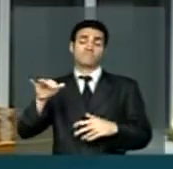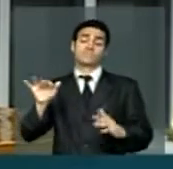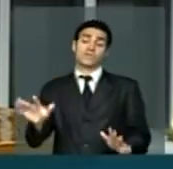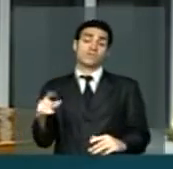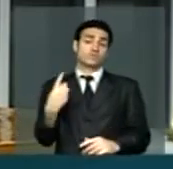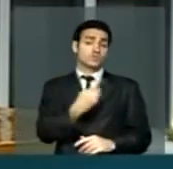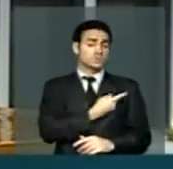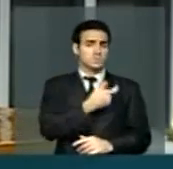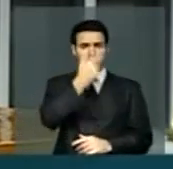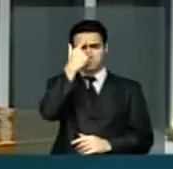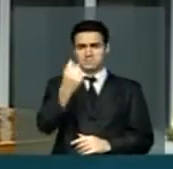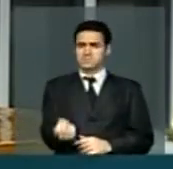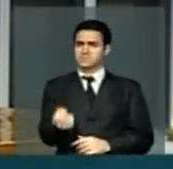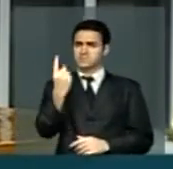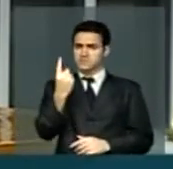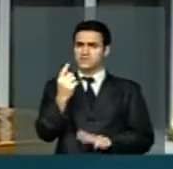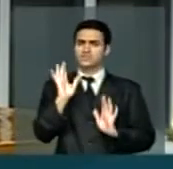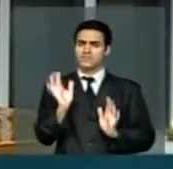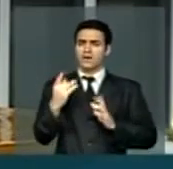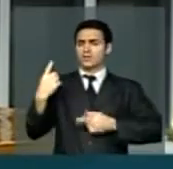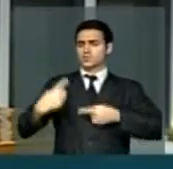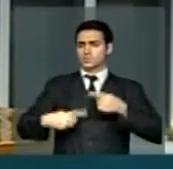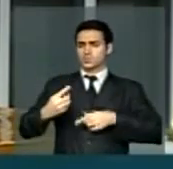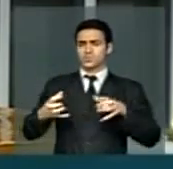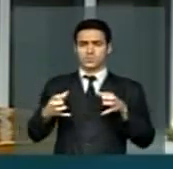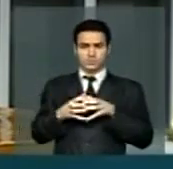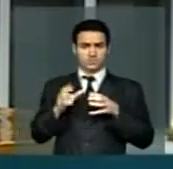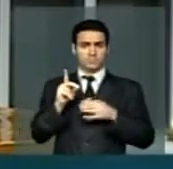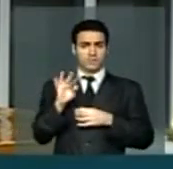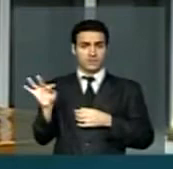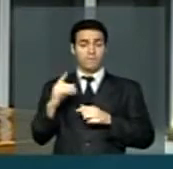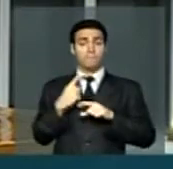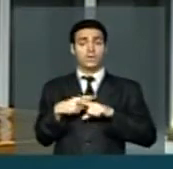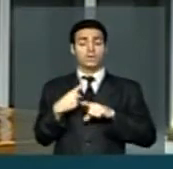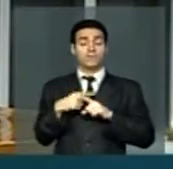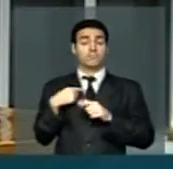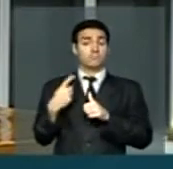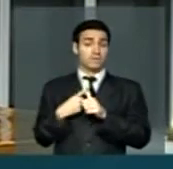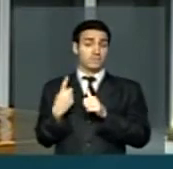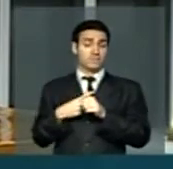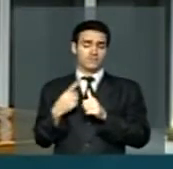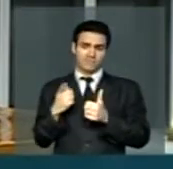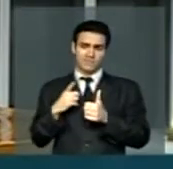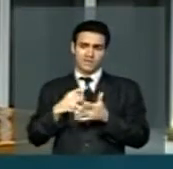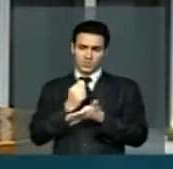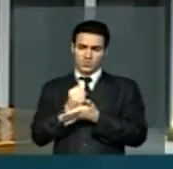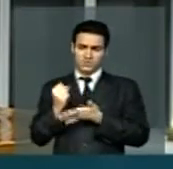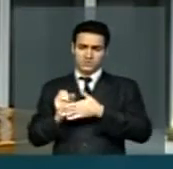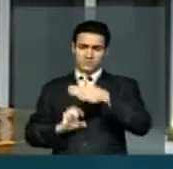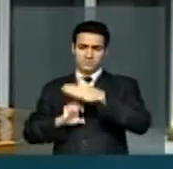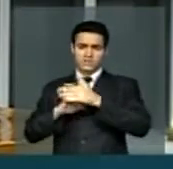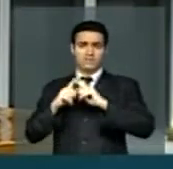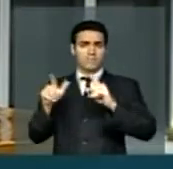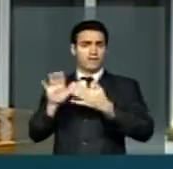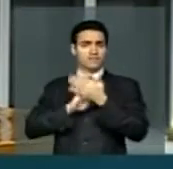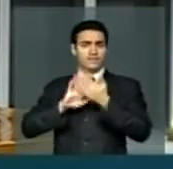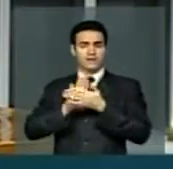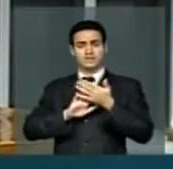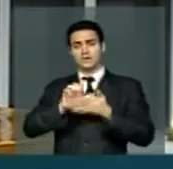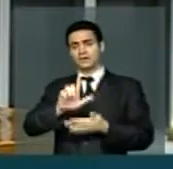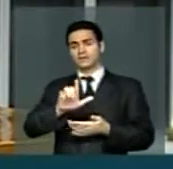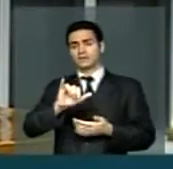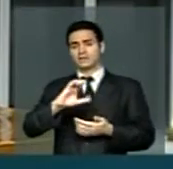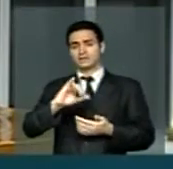causa estranheza, e essa é a discussão que fizemos na bancada, primeiro é o fato de termos essa contratação sem licitação. O